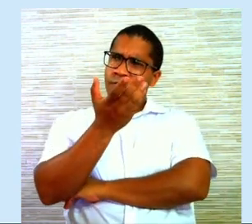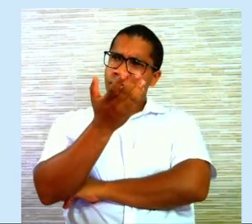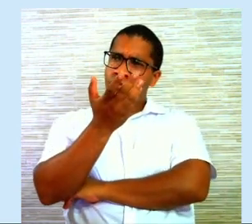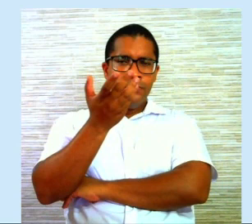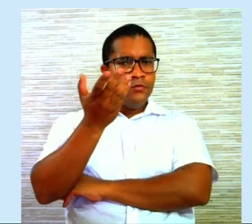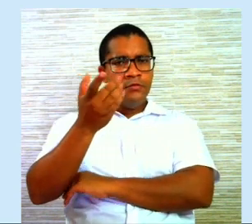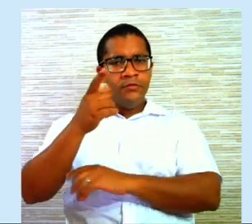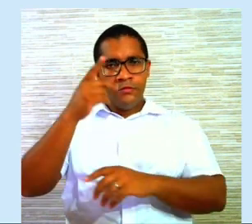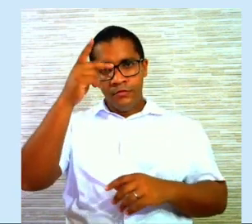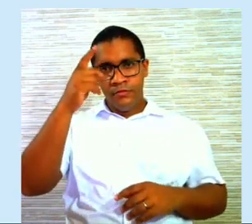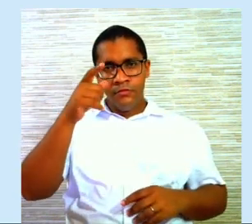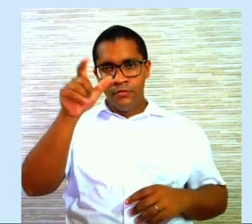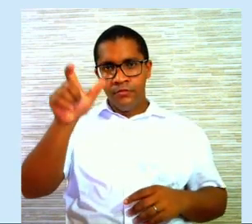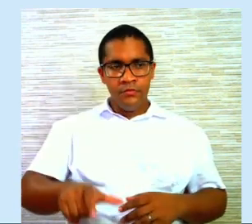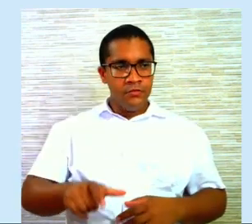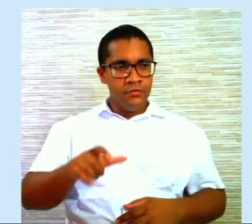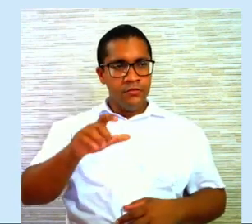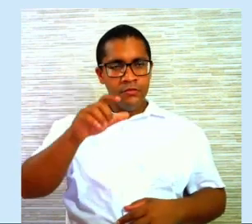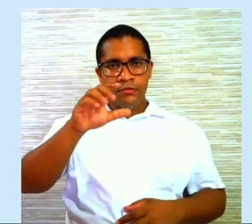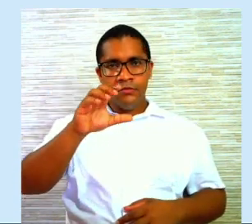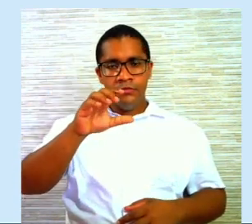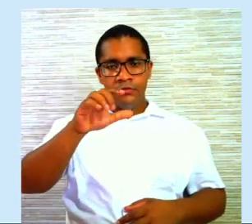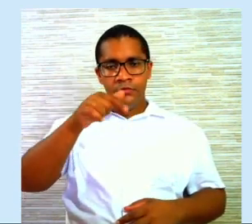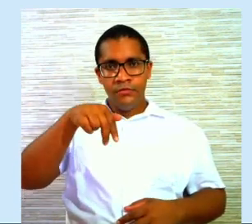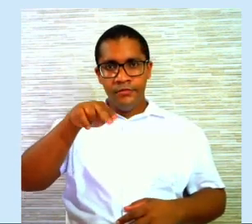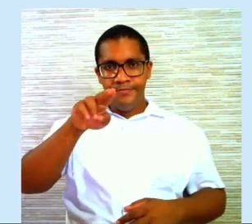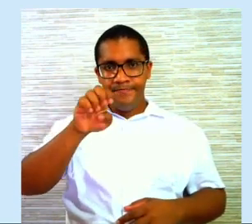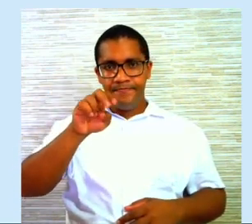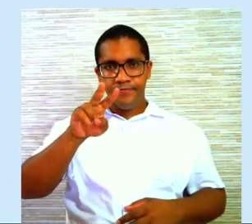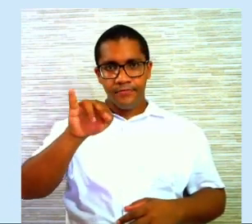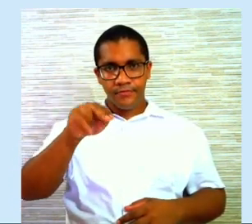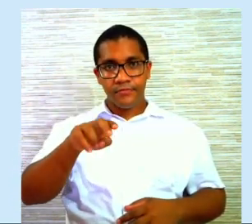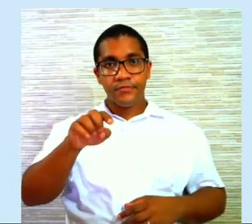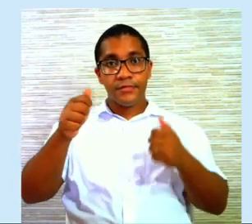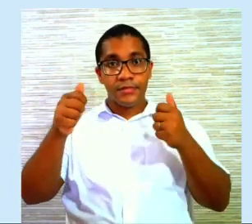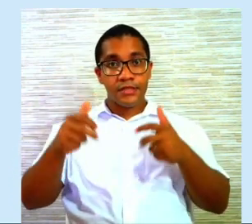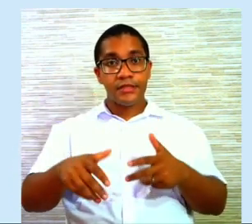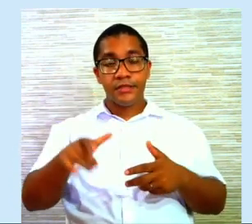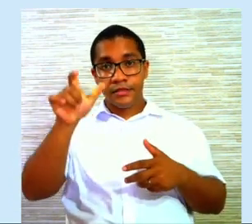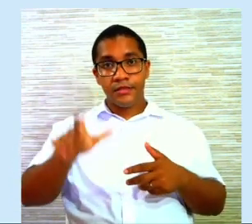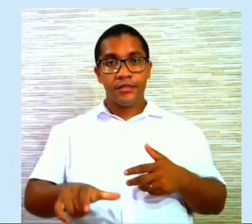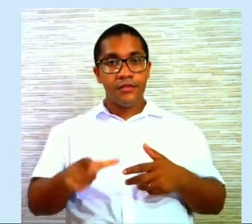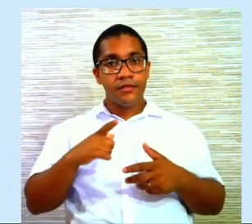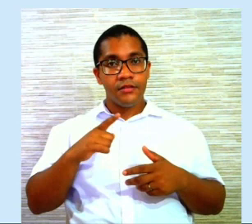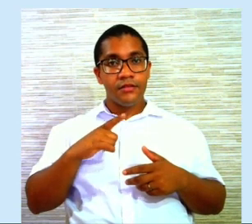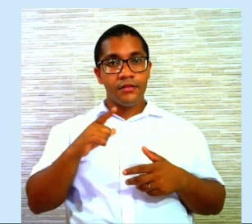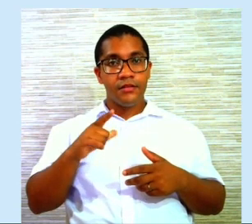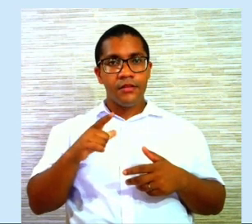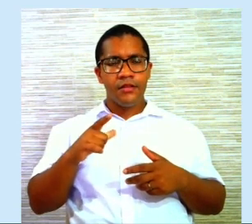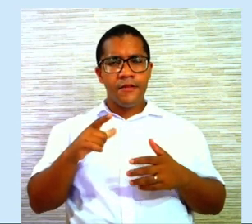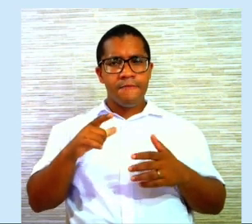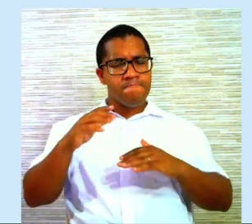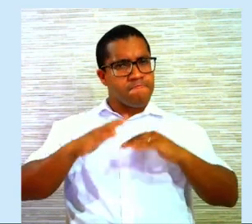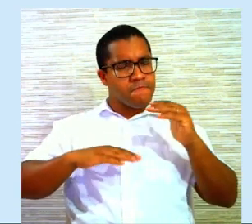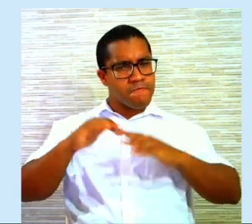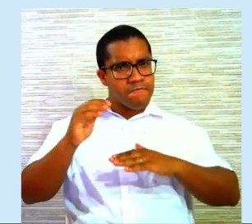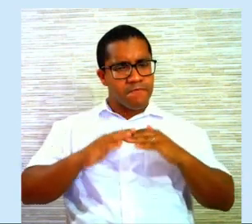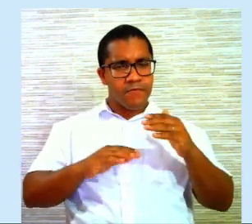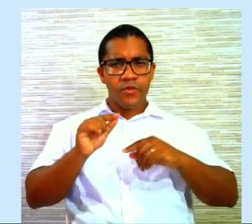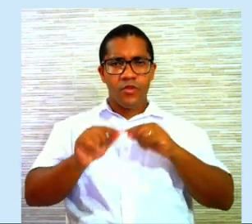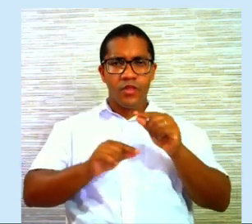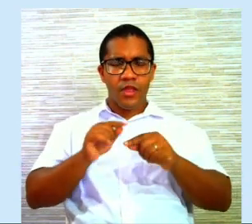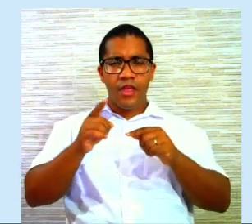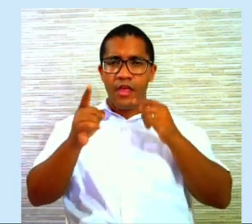um sociólogo norte-americano, Kevin Wallace, considerado um dos maiores especialistas